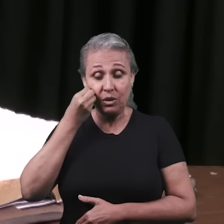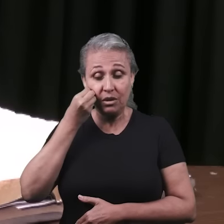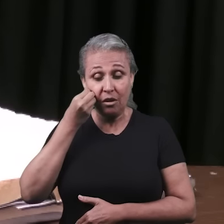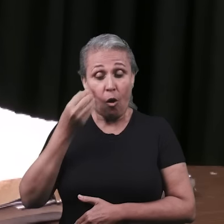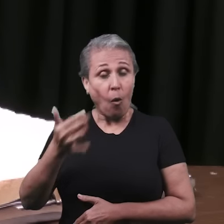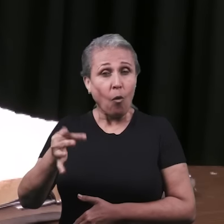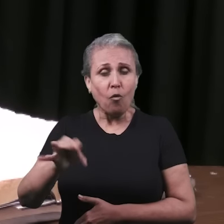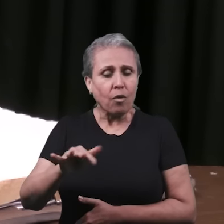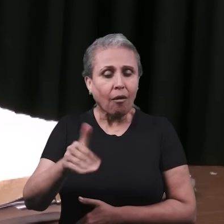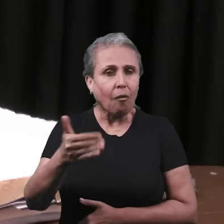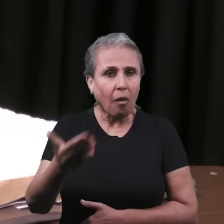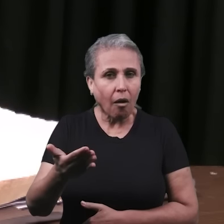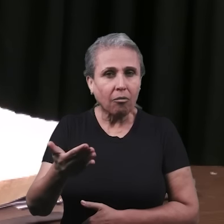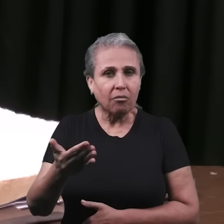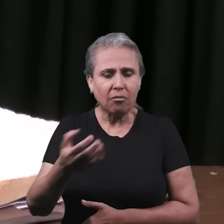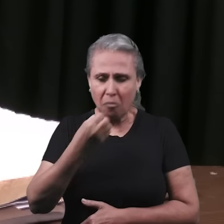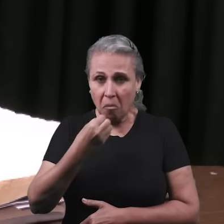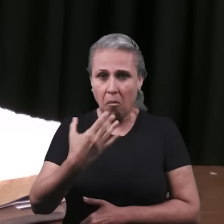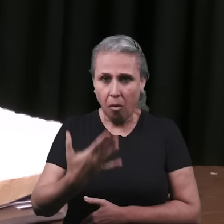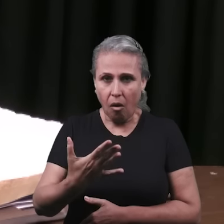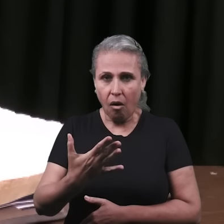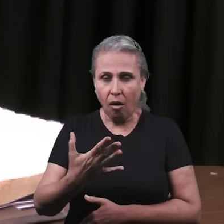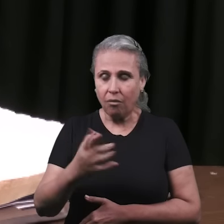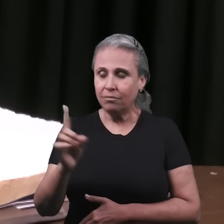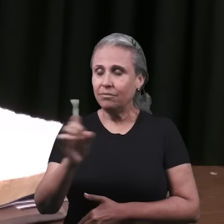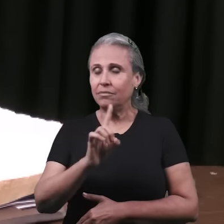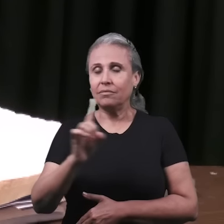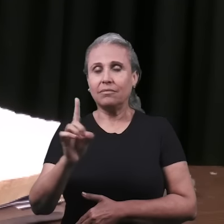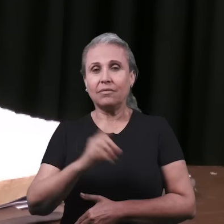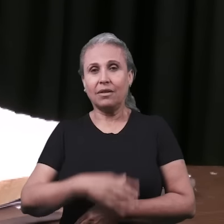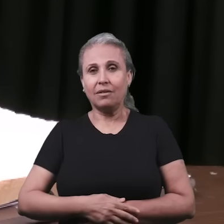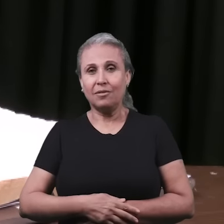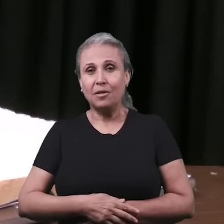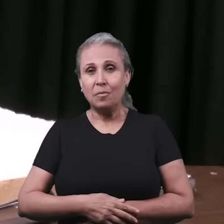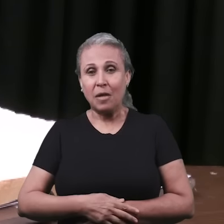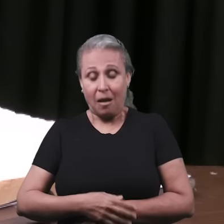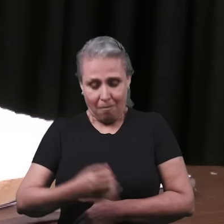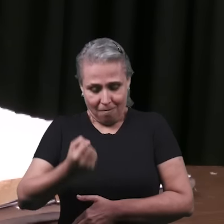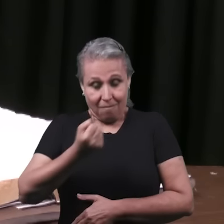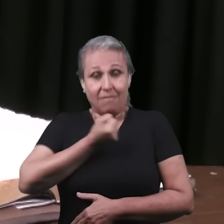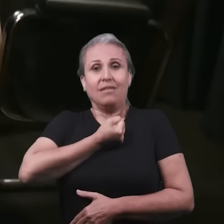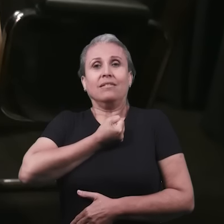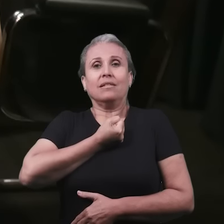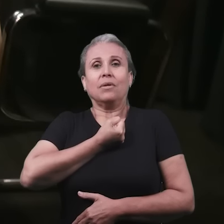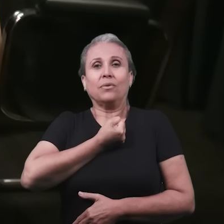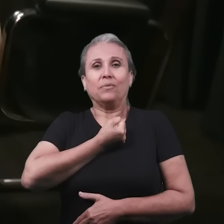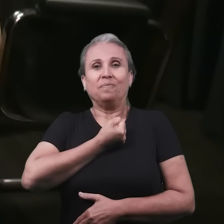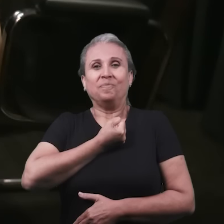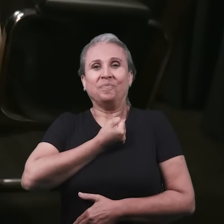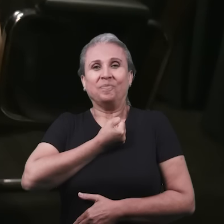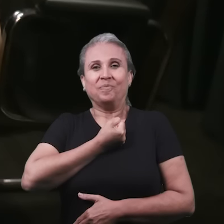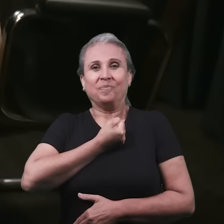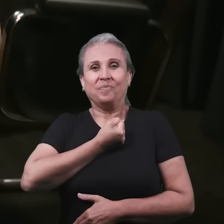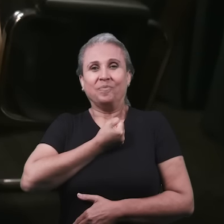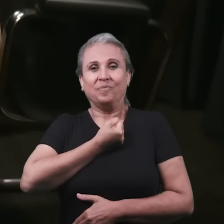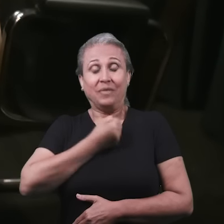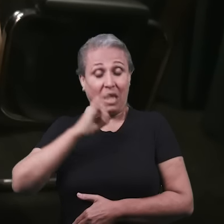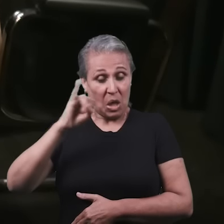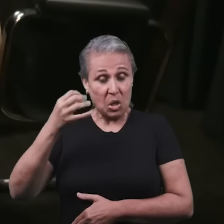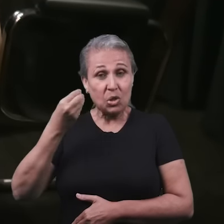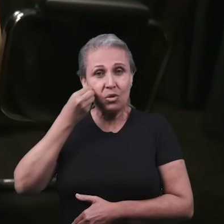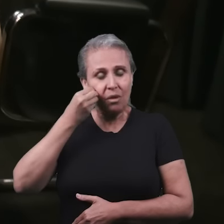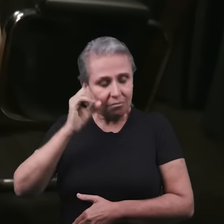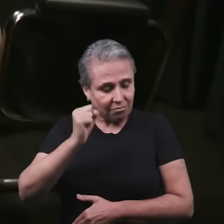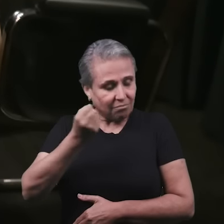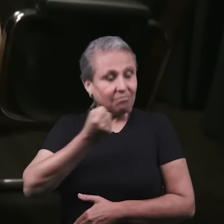foi um fim muito bom, porque ele atentou para a sua própria vida, não foi isso? Sim,